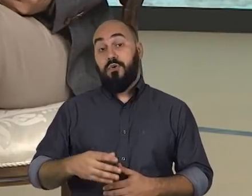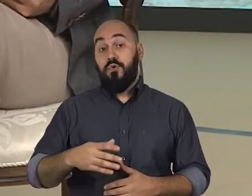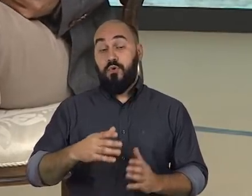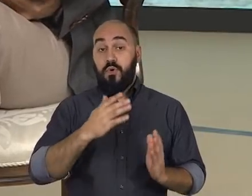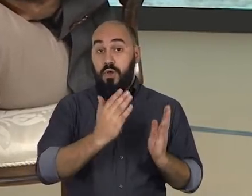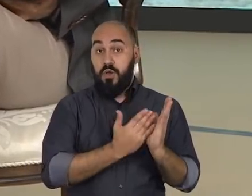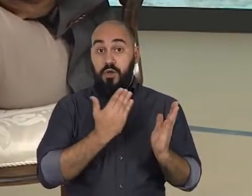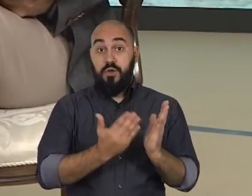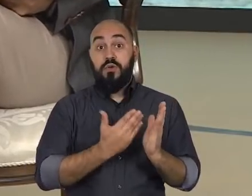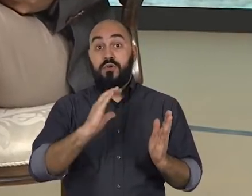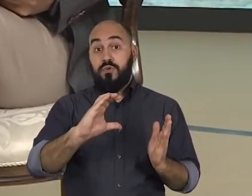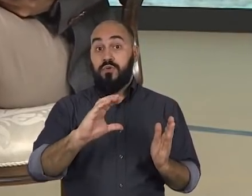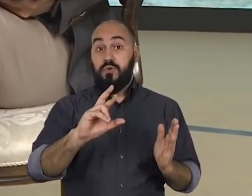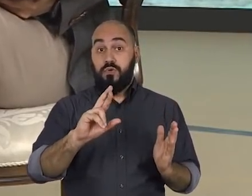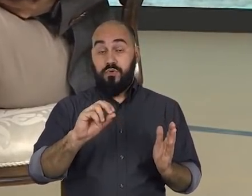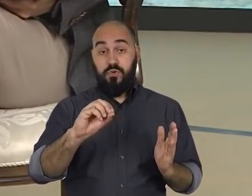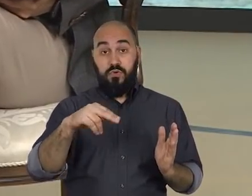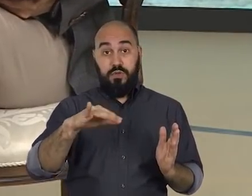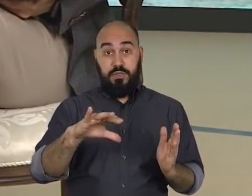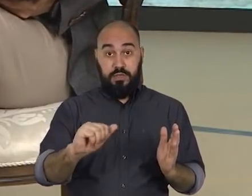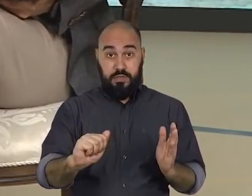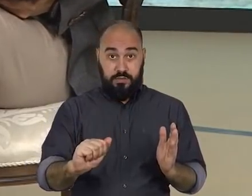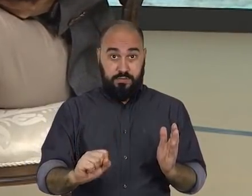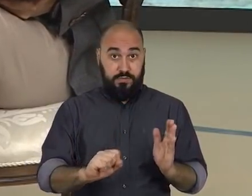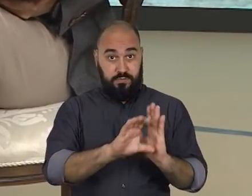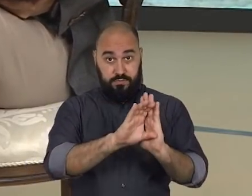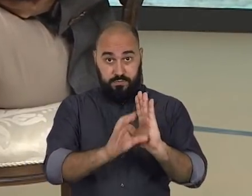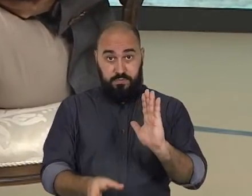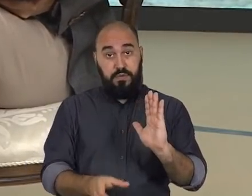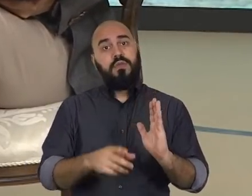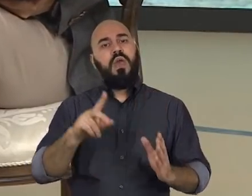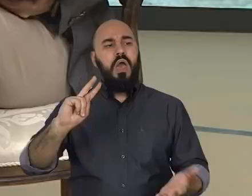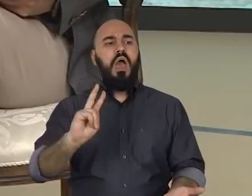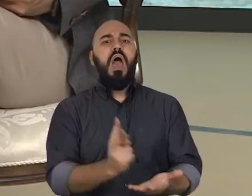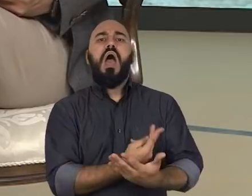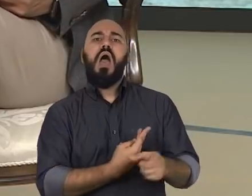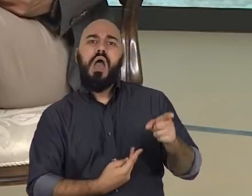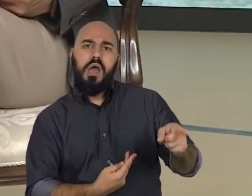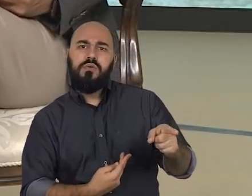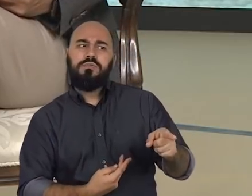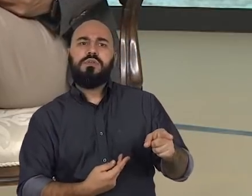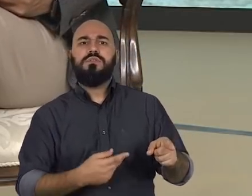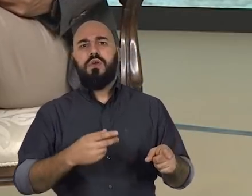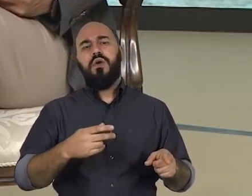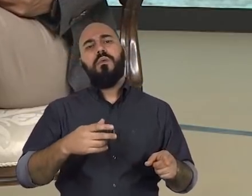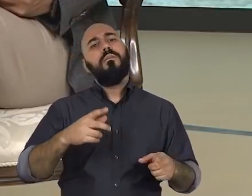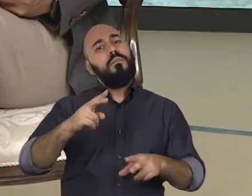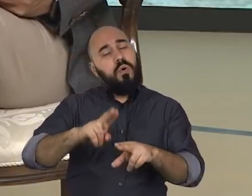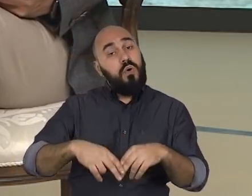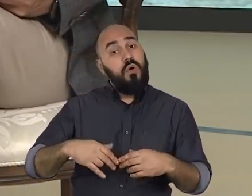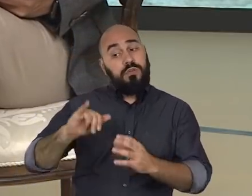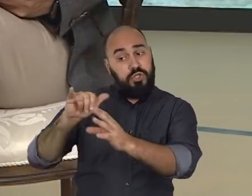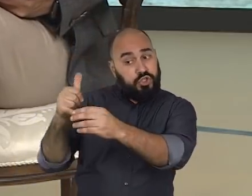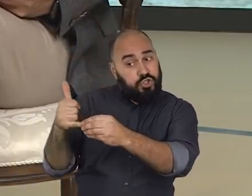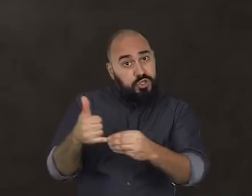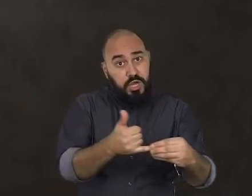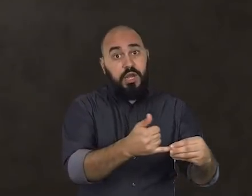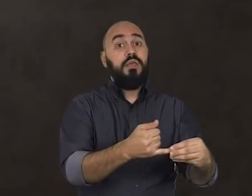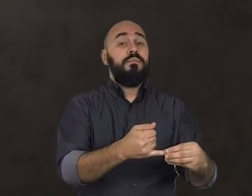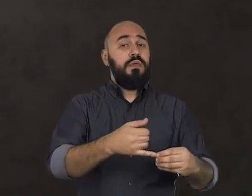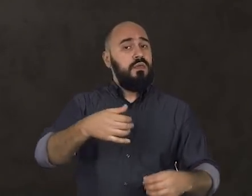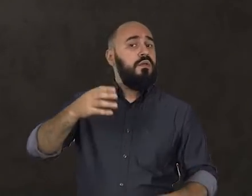a deportação dos judeus ocorreu em cumprimento à profecia de Jeremias. Eu quero lê-la na Bíblia com você. Está